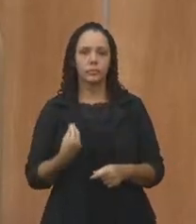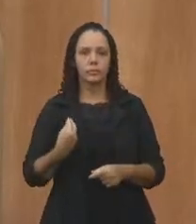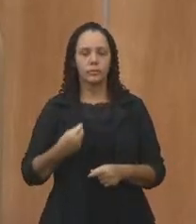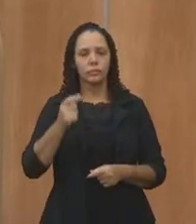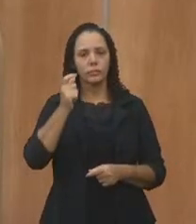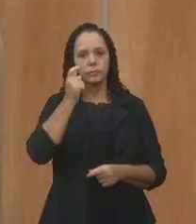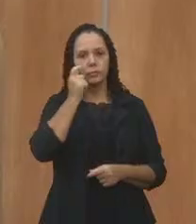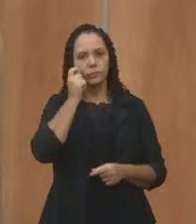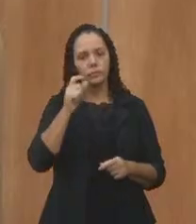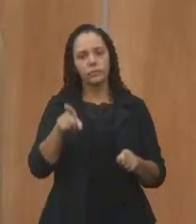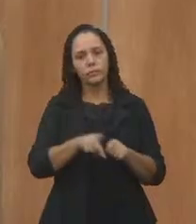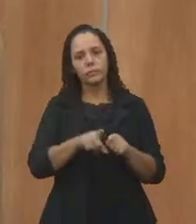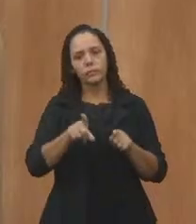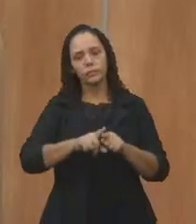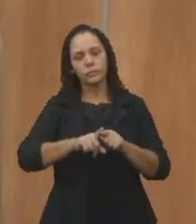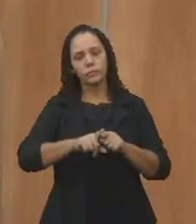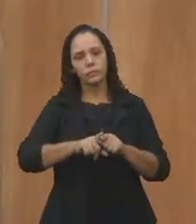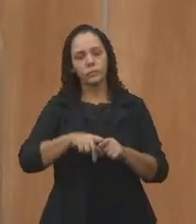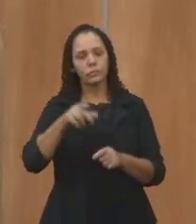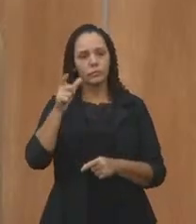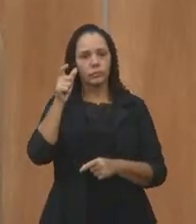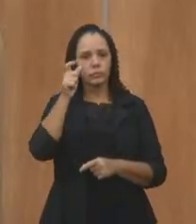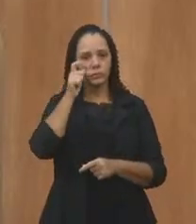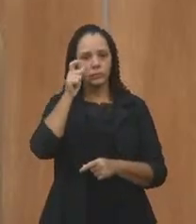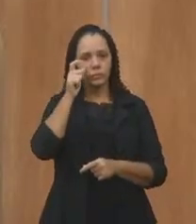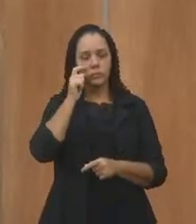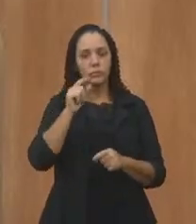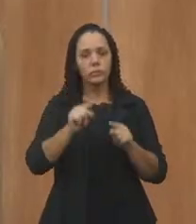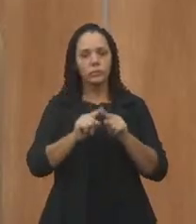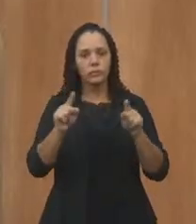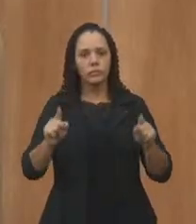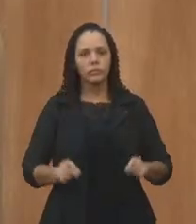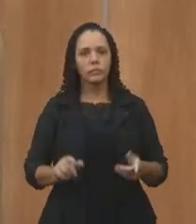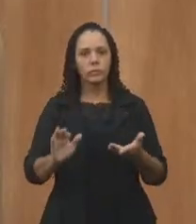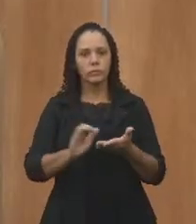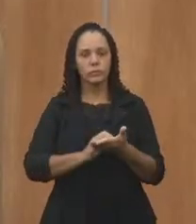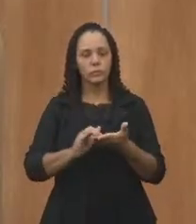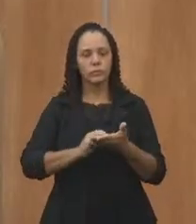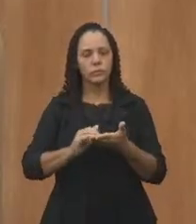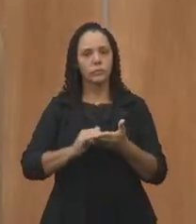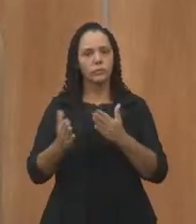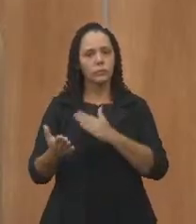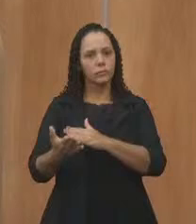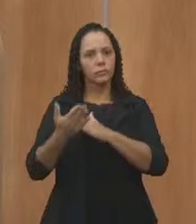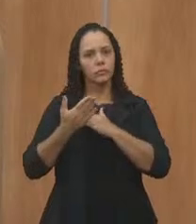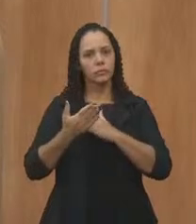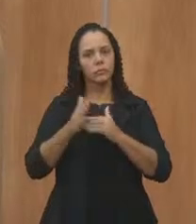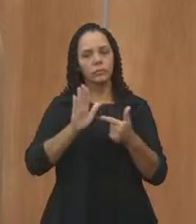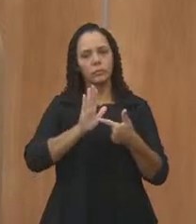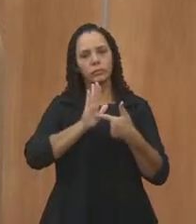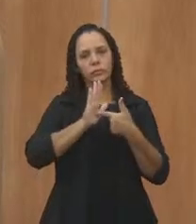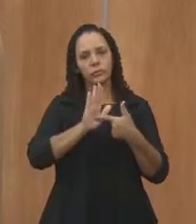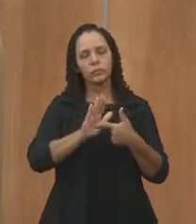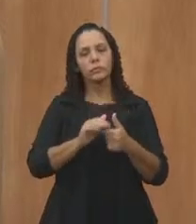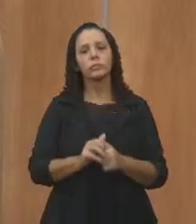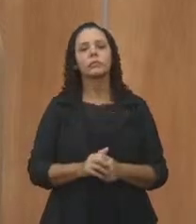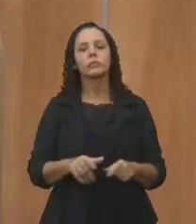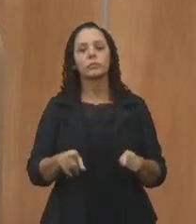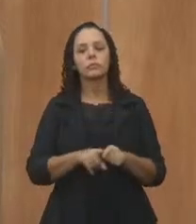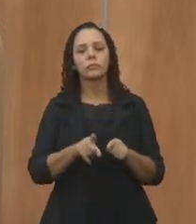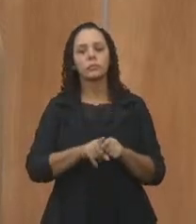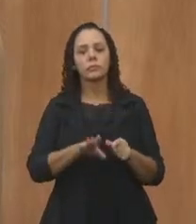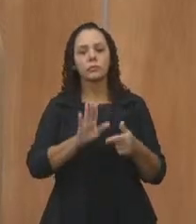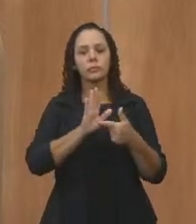estão assistindo, os servidores aqui da Secretaria de Finanças que estão me auxiliando nessa apresentação, e ressaltar o